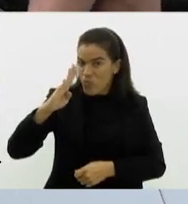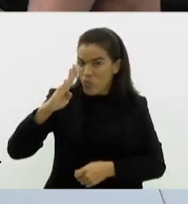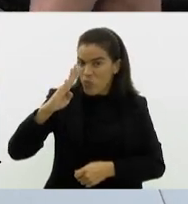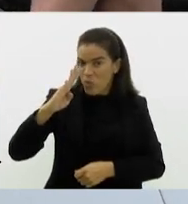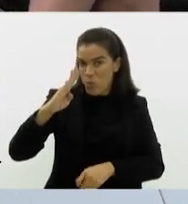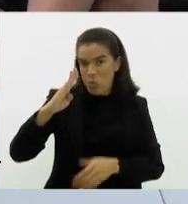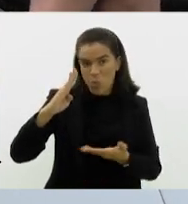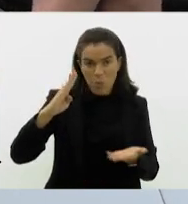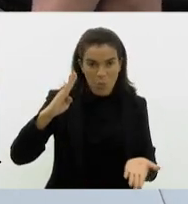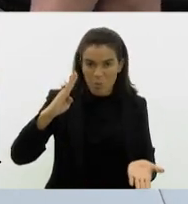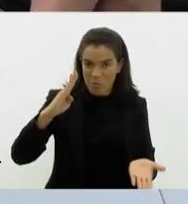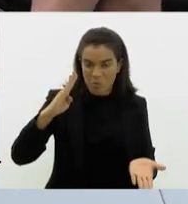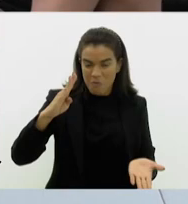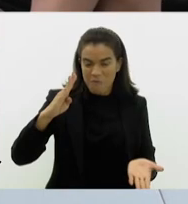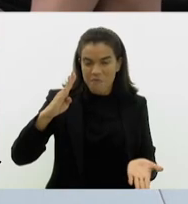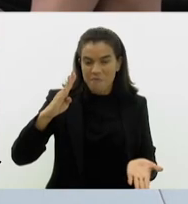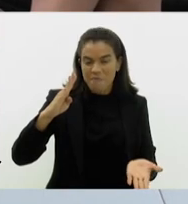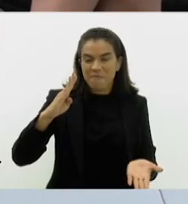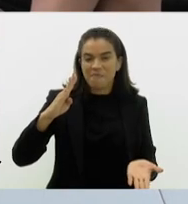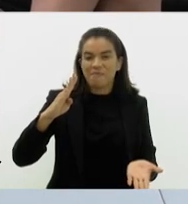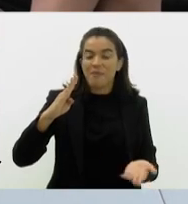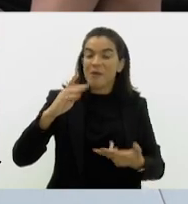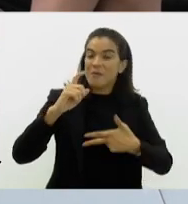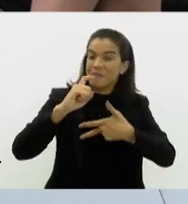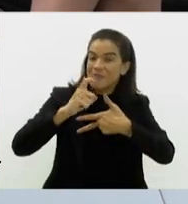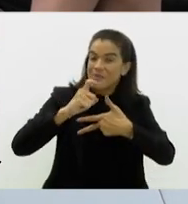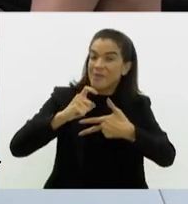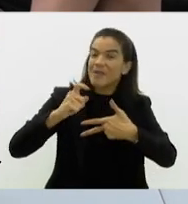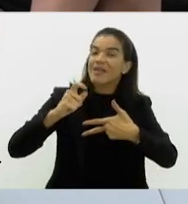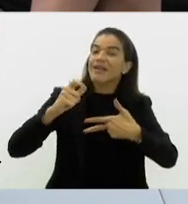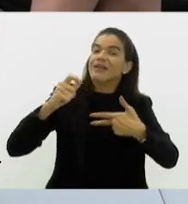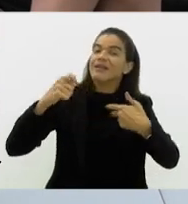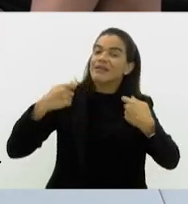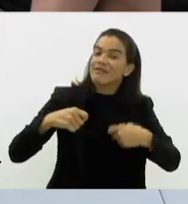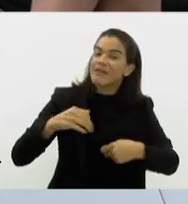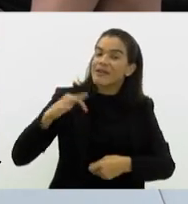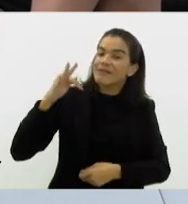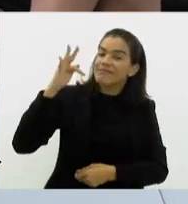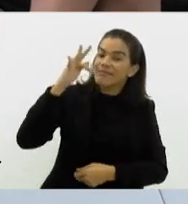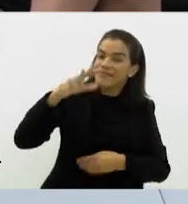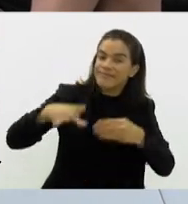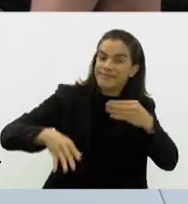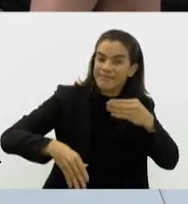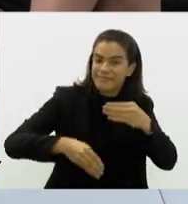Né? O Poder Executivo poderá implementar.